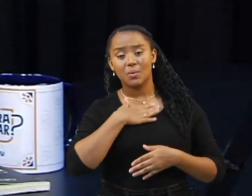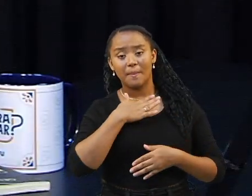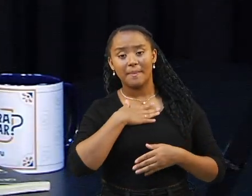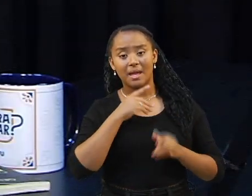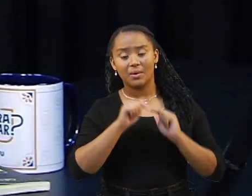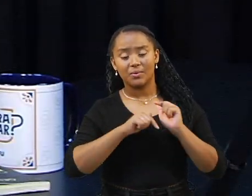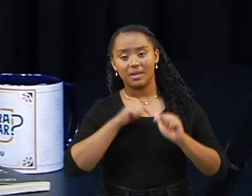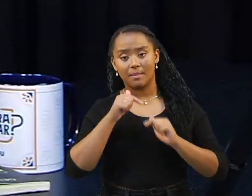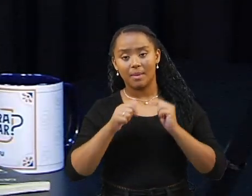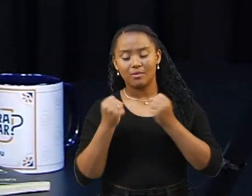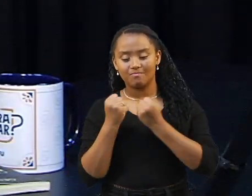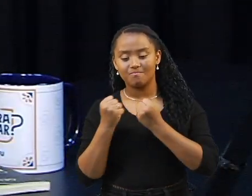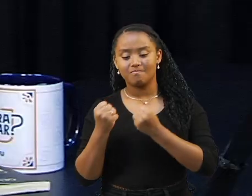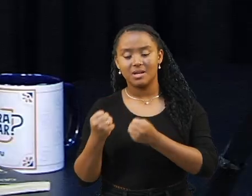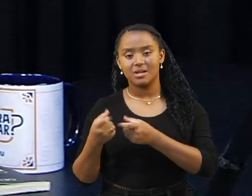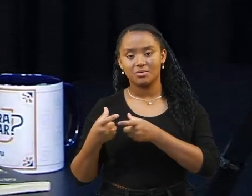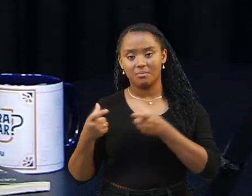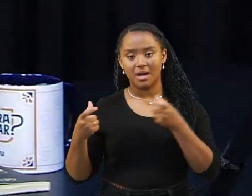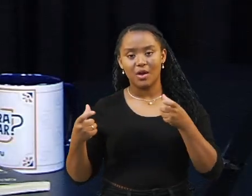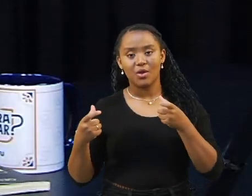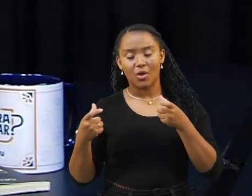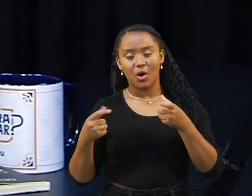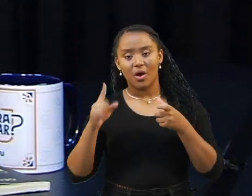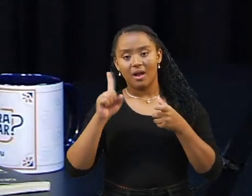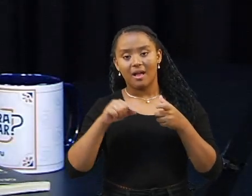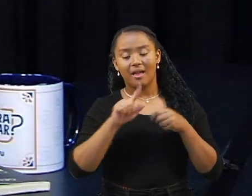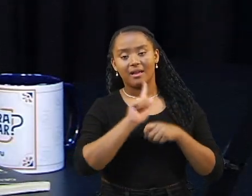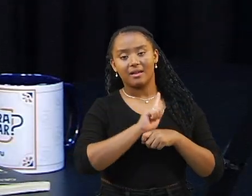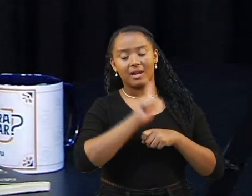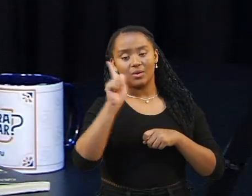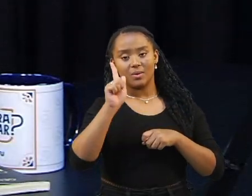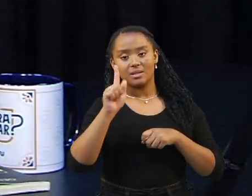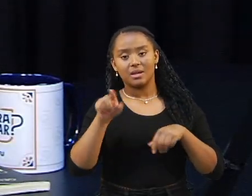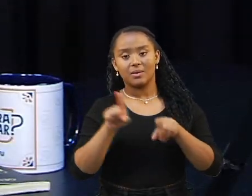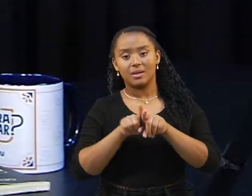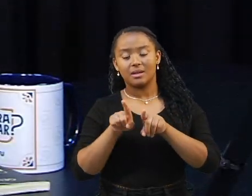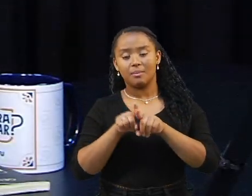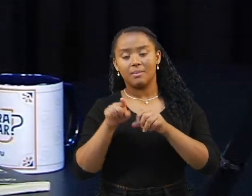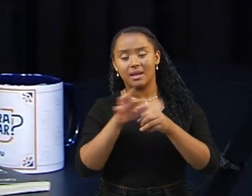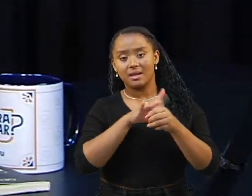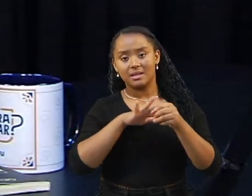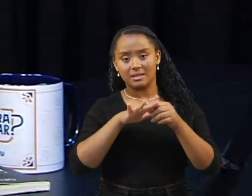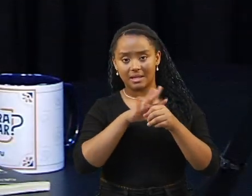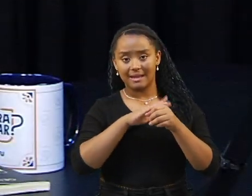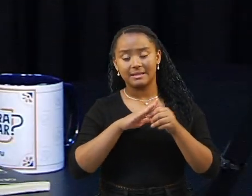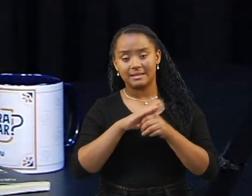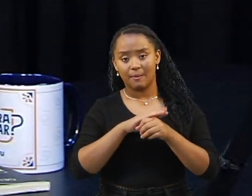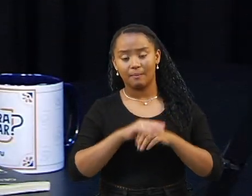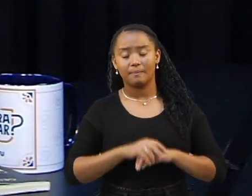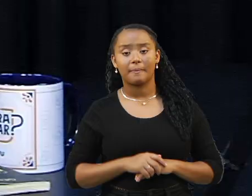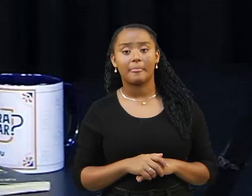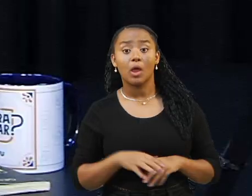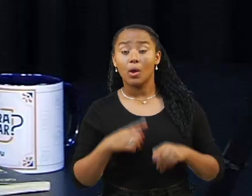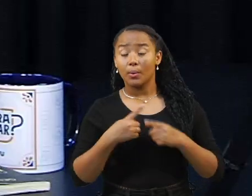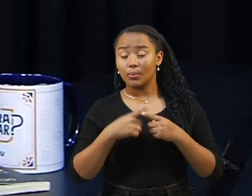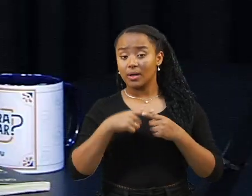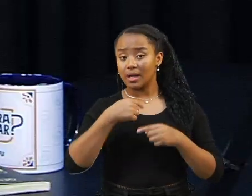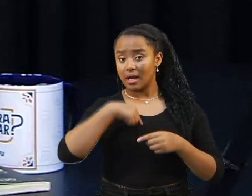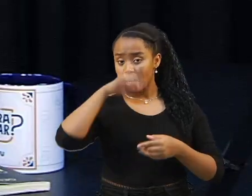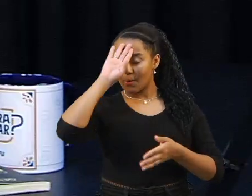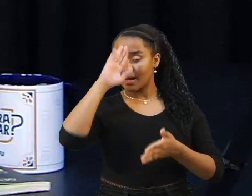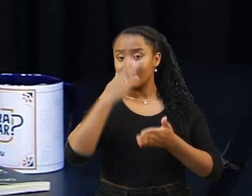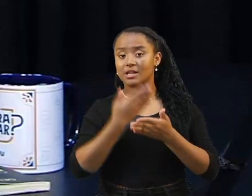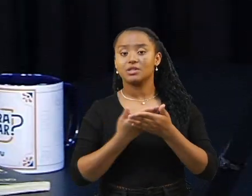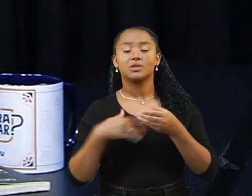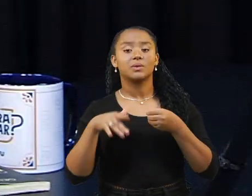meu trabalho, o peso maior, esteve em graduação e em extensão.